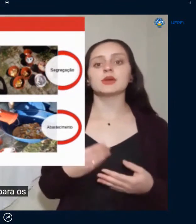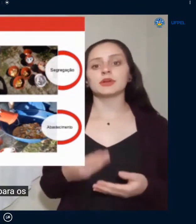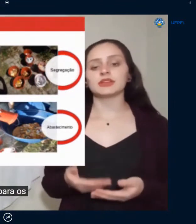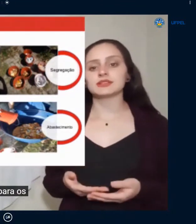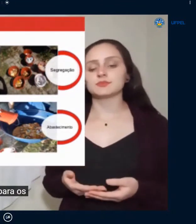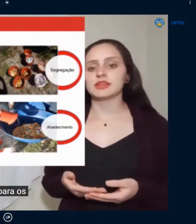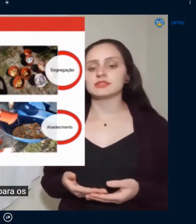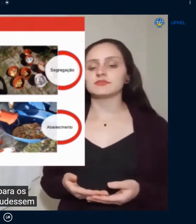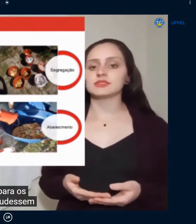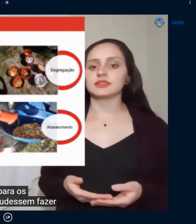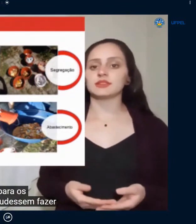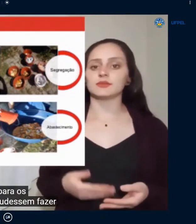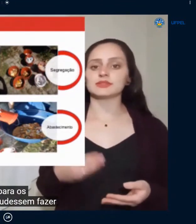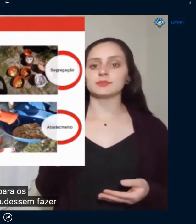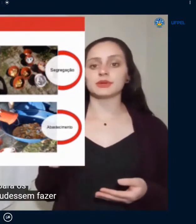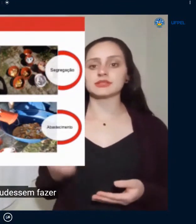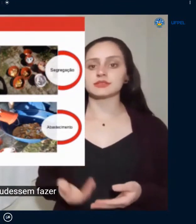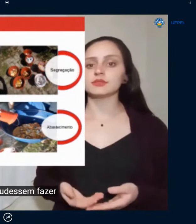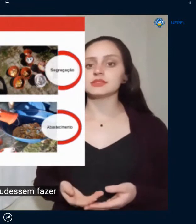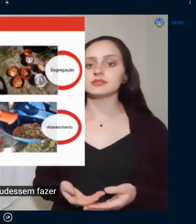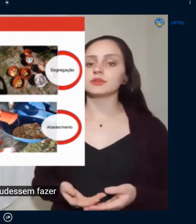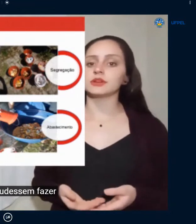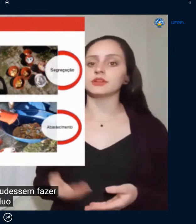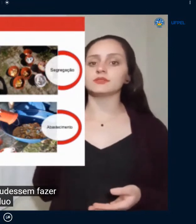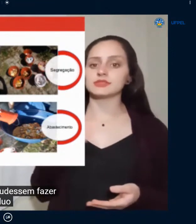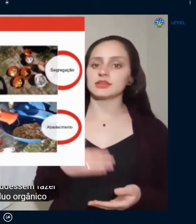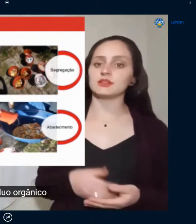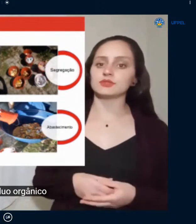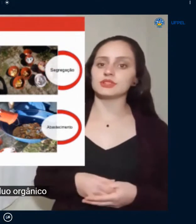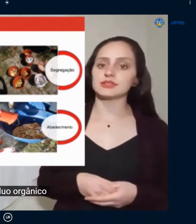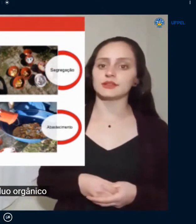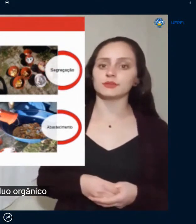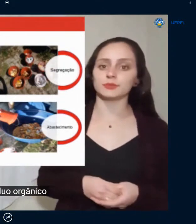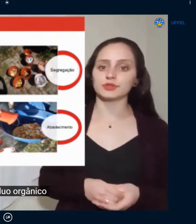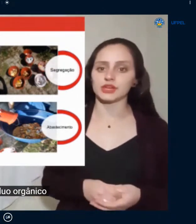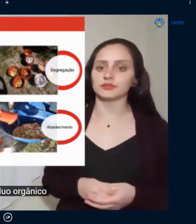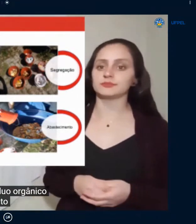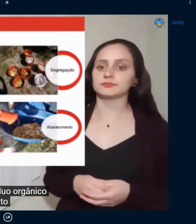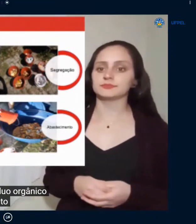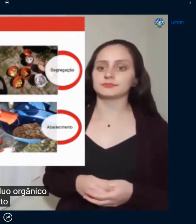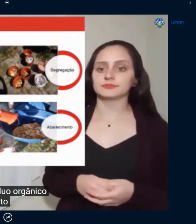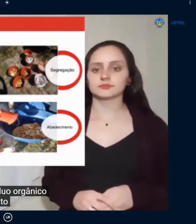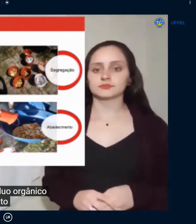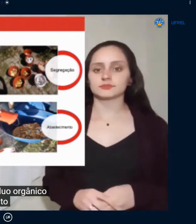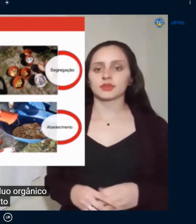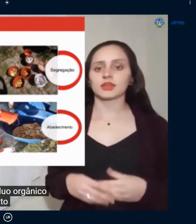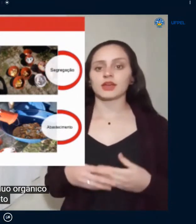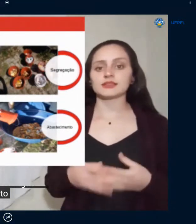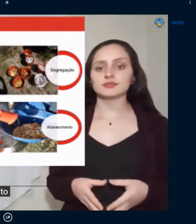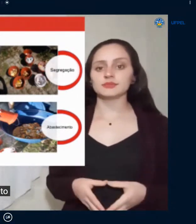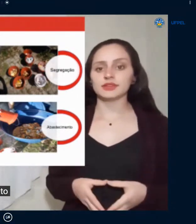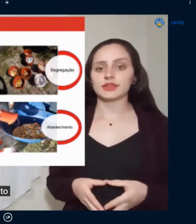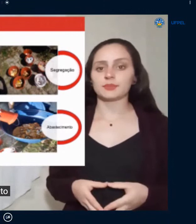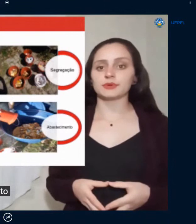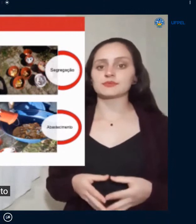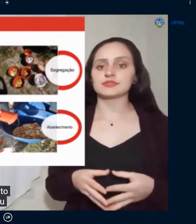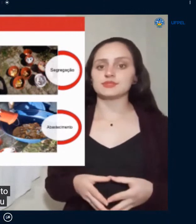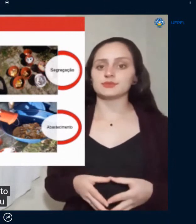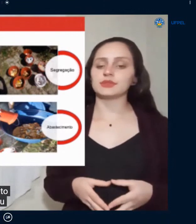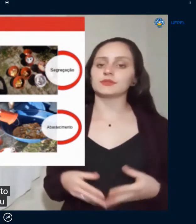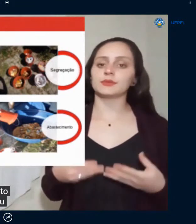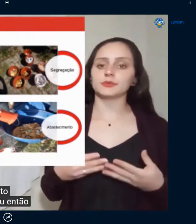moradores, para que eles pudessem fazer, então, a separação do resíduo orgânico que seria utilizado no projeto. A segunda